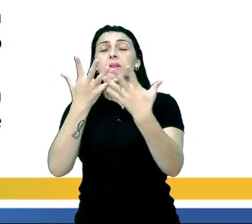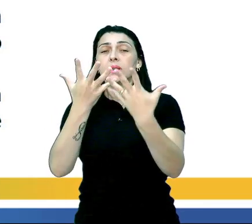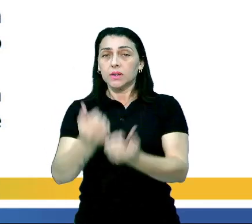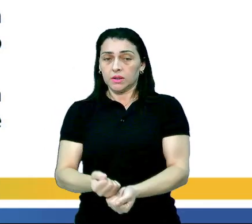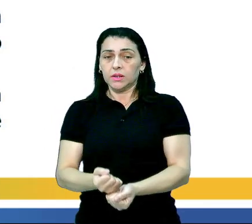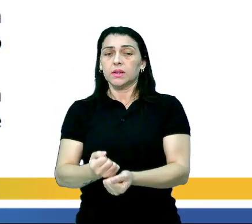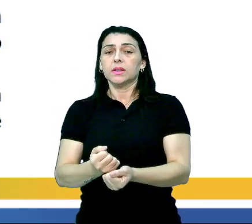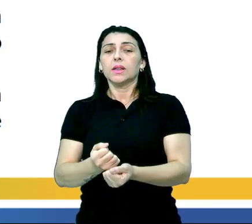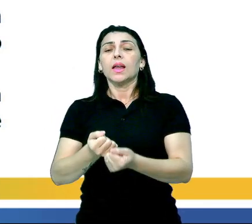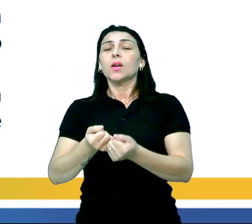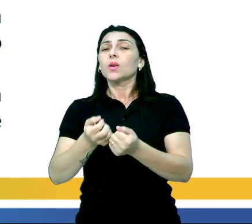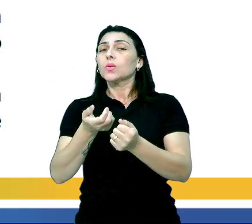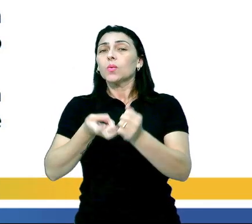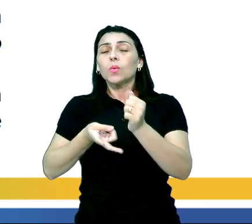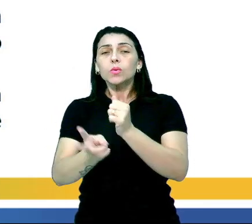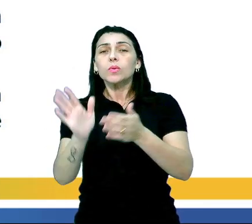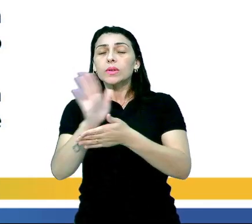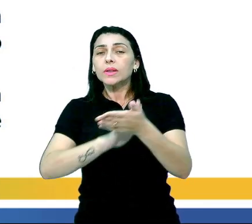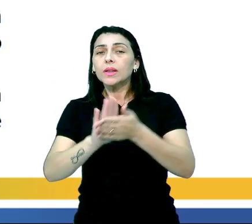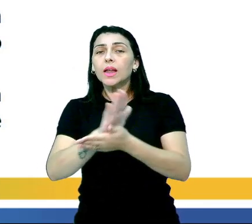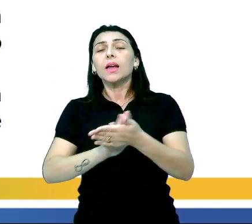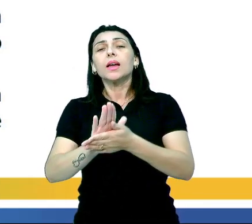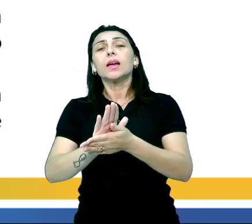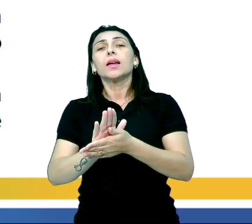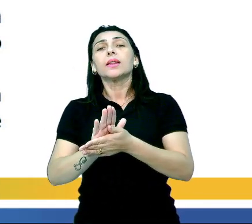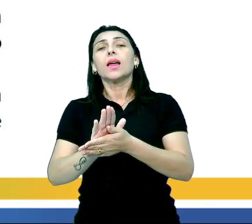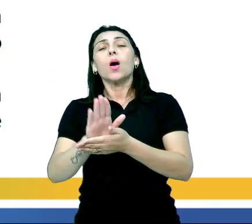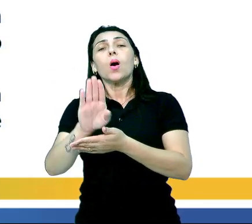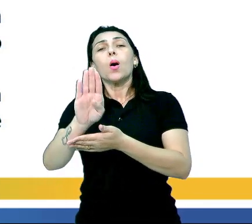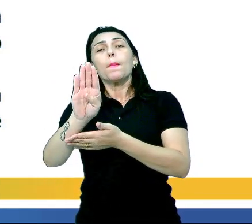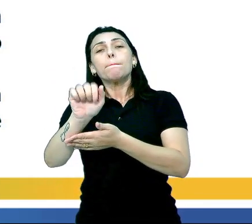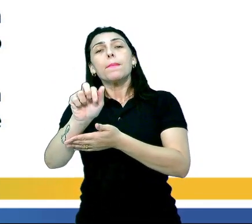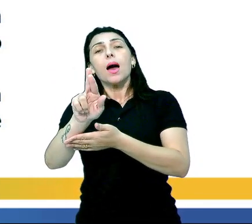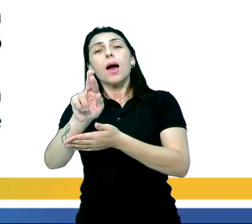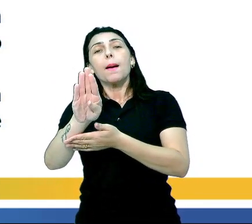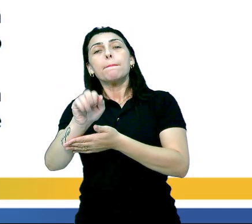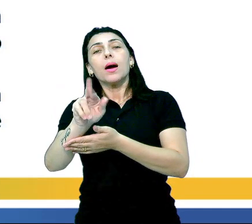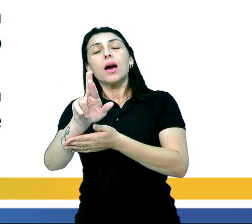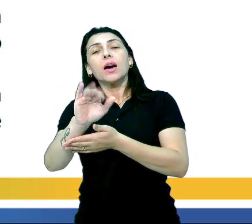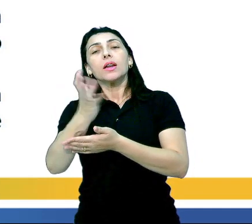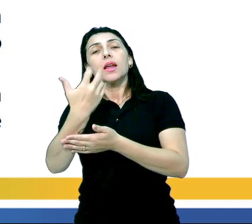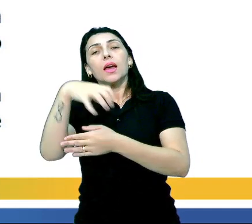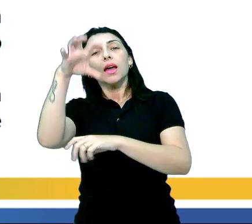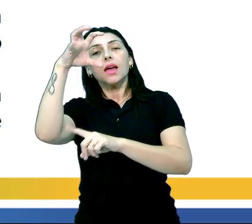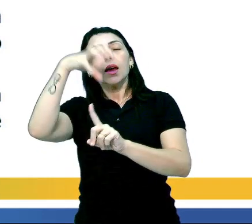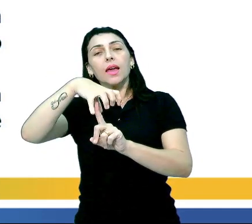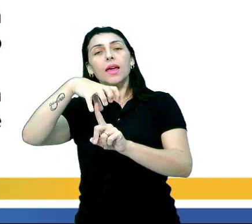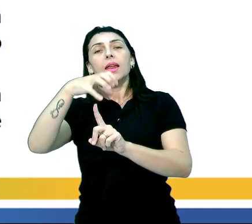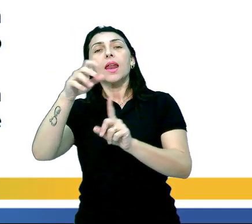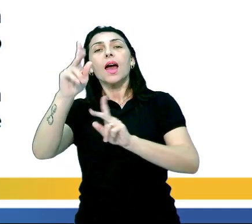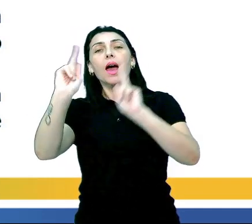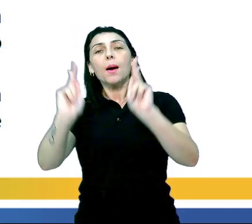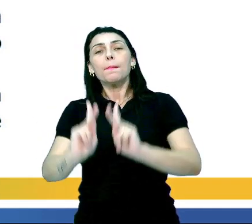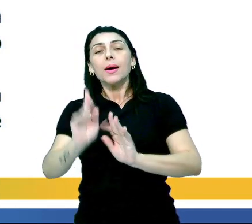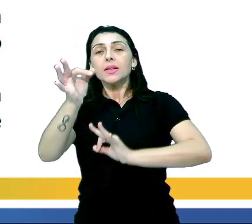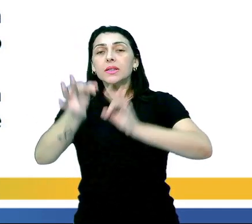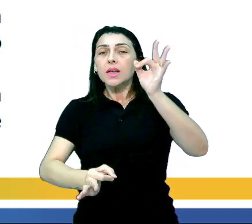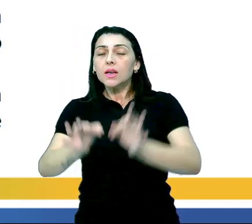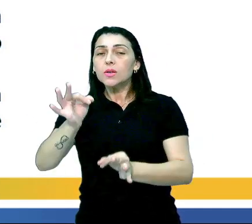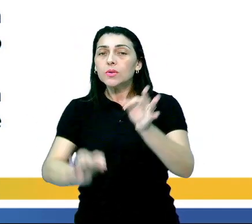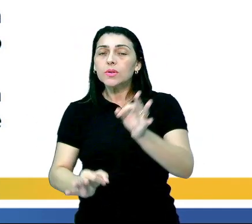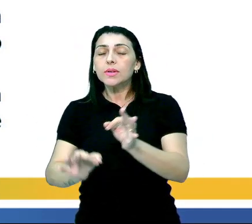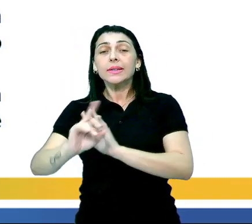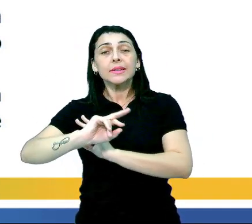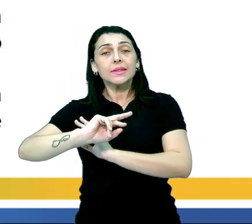na descontinuidade entre um estado de barbárie e um estado em que reina a paz e a justiça. Primeiro, não há